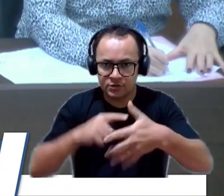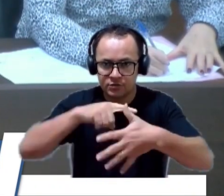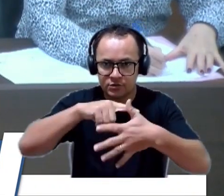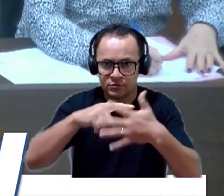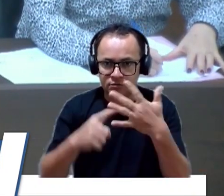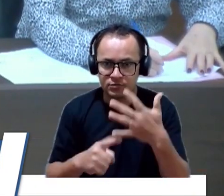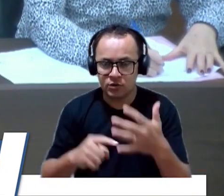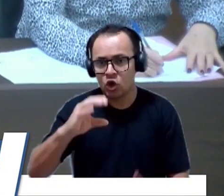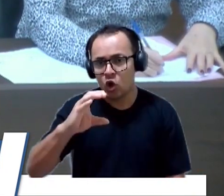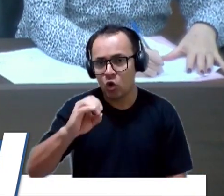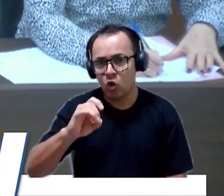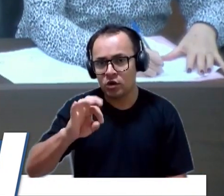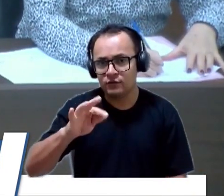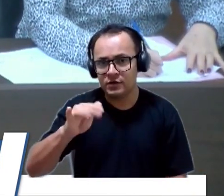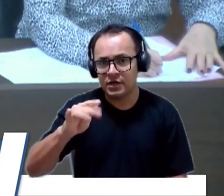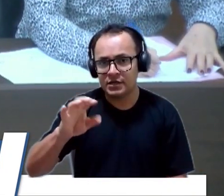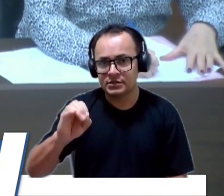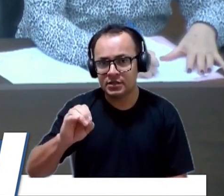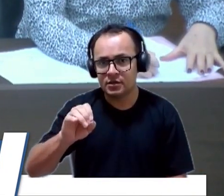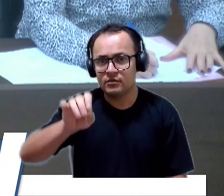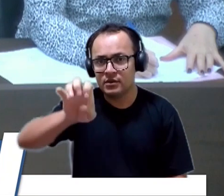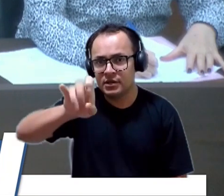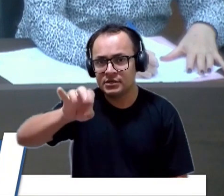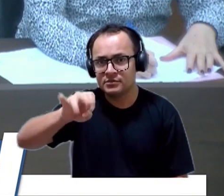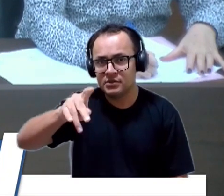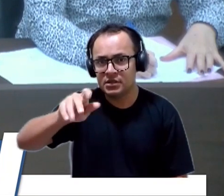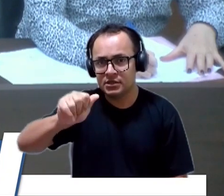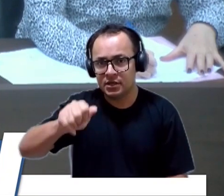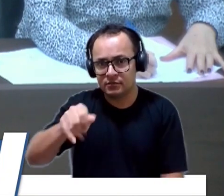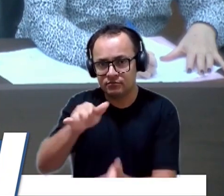Codificação Espírita, publicada por Kardec entre